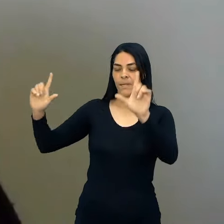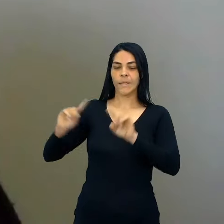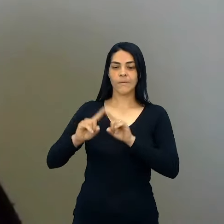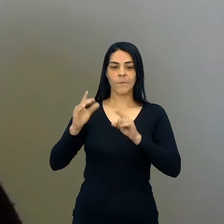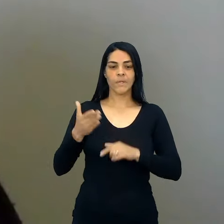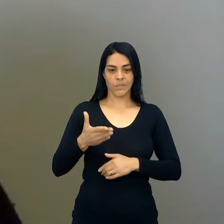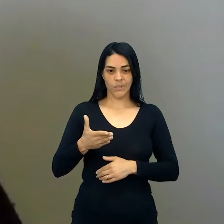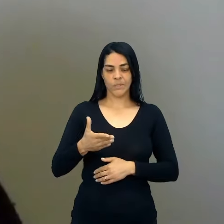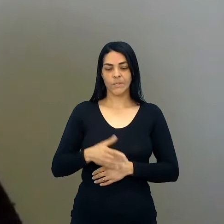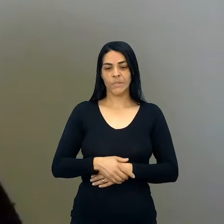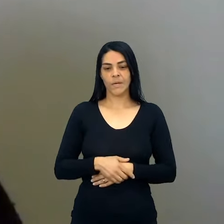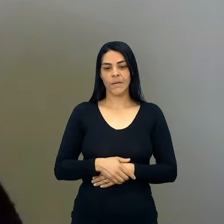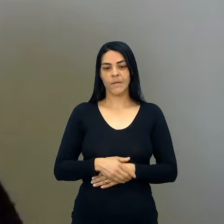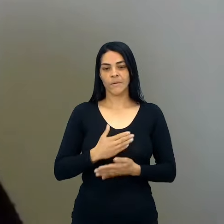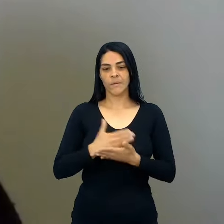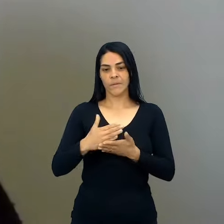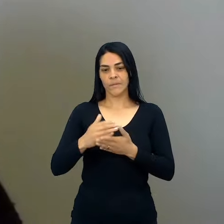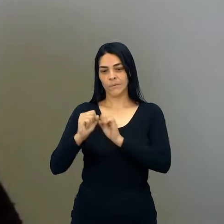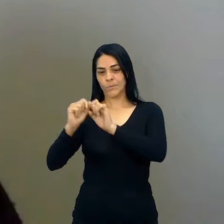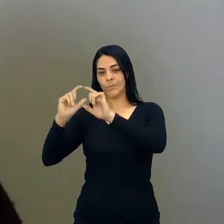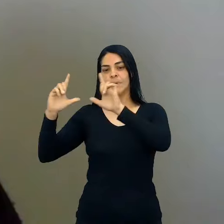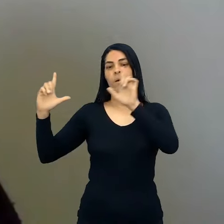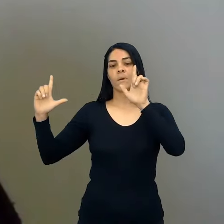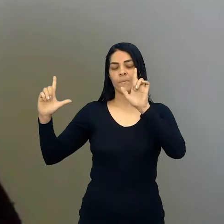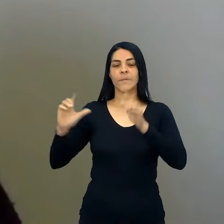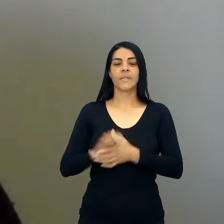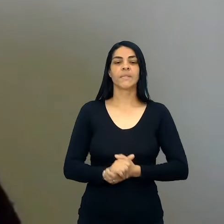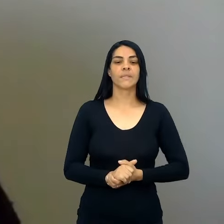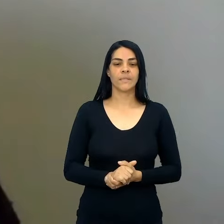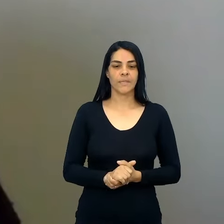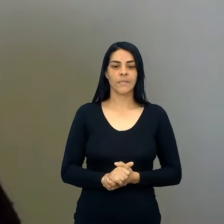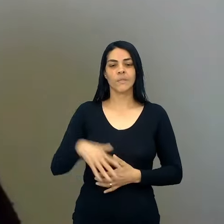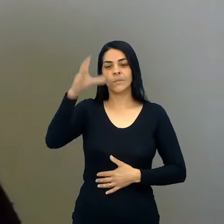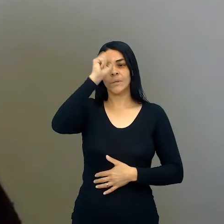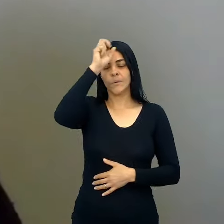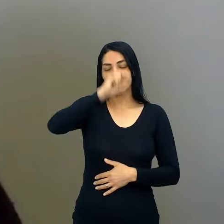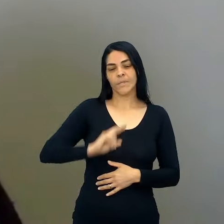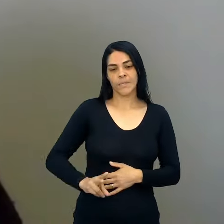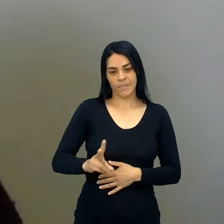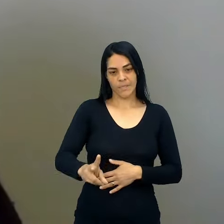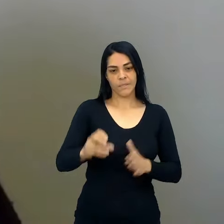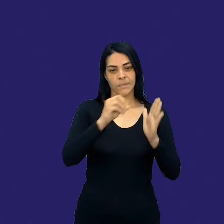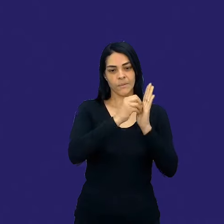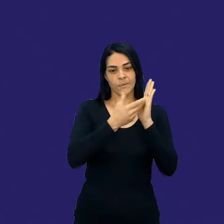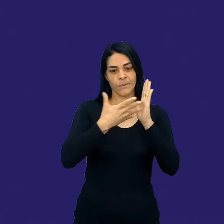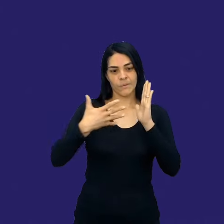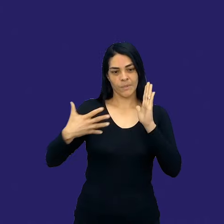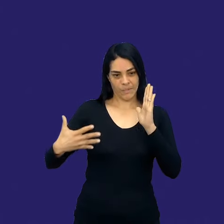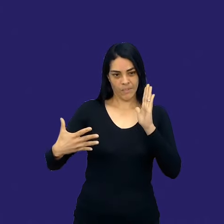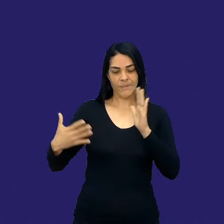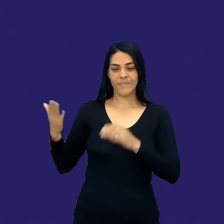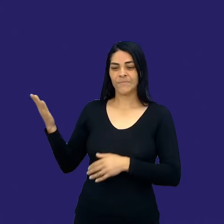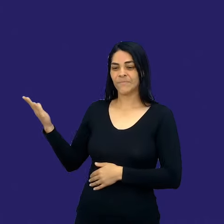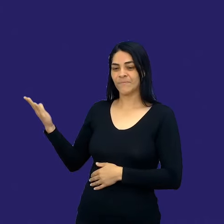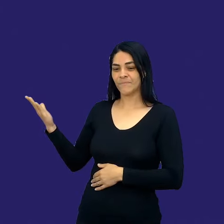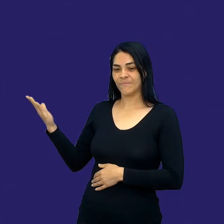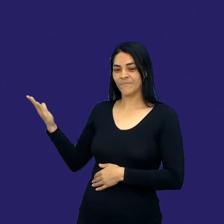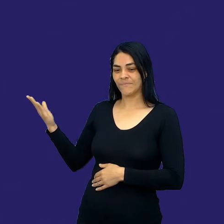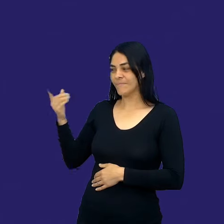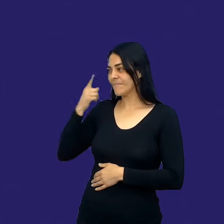a tela do Aprender Sempre, onde inicialmente apresentamos aqui o componente curricular, e em seguida nós